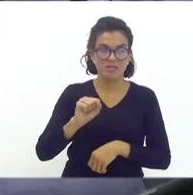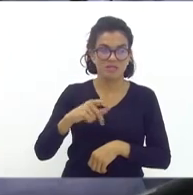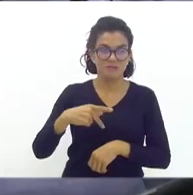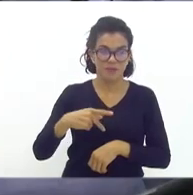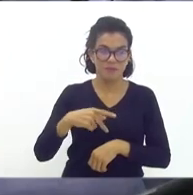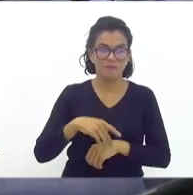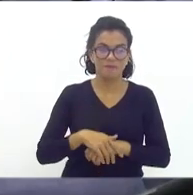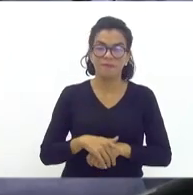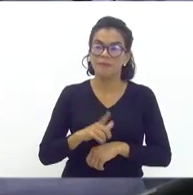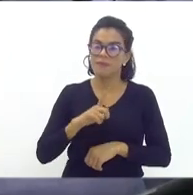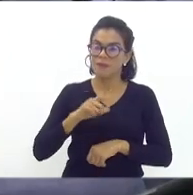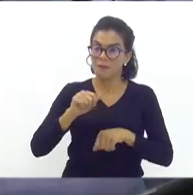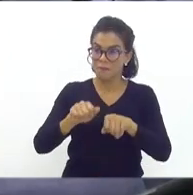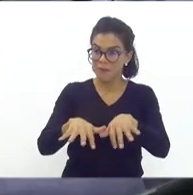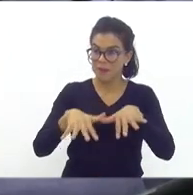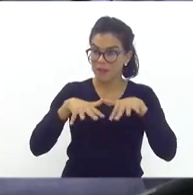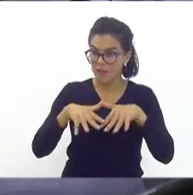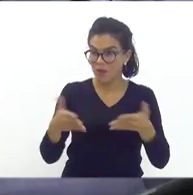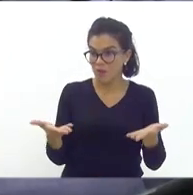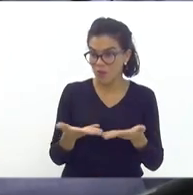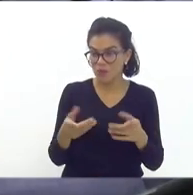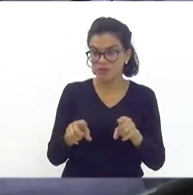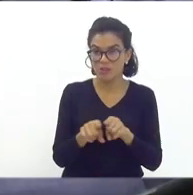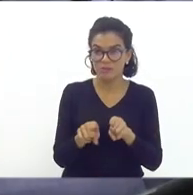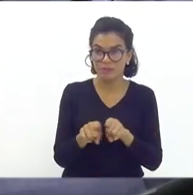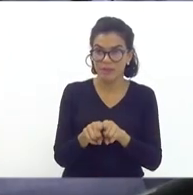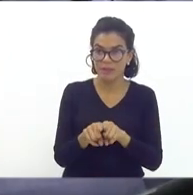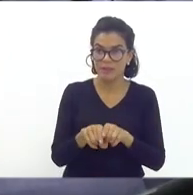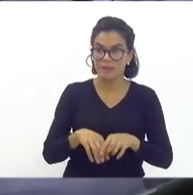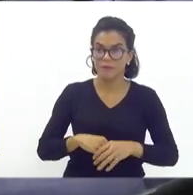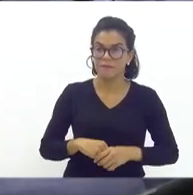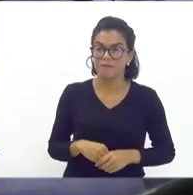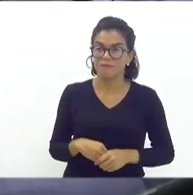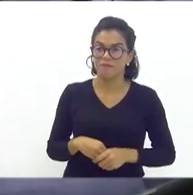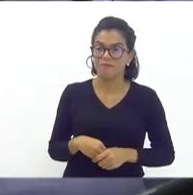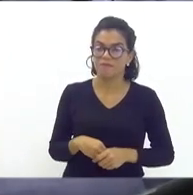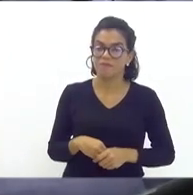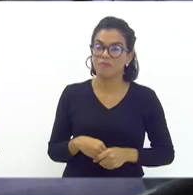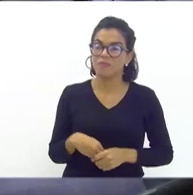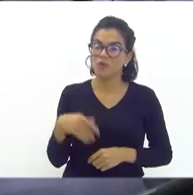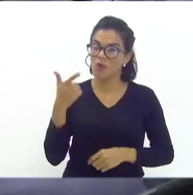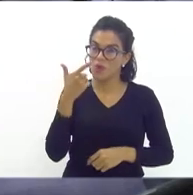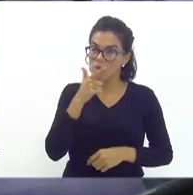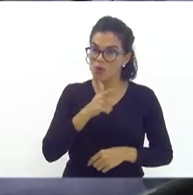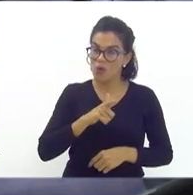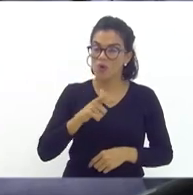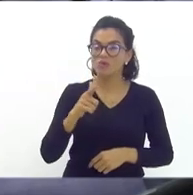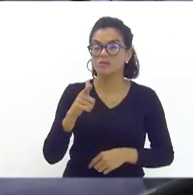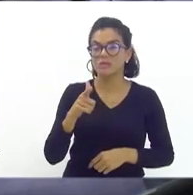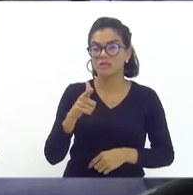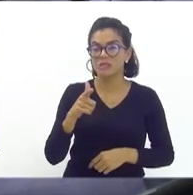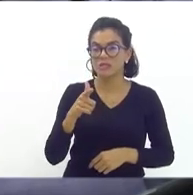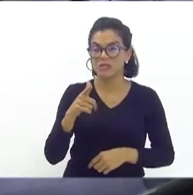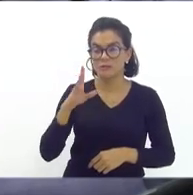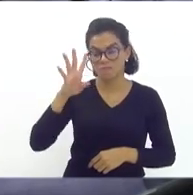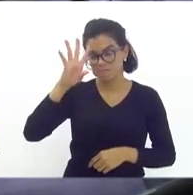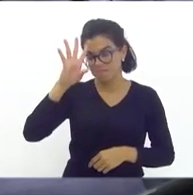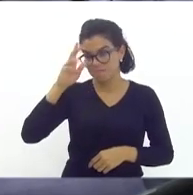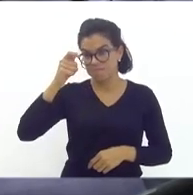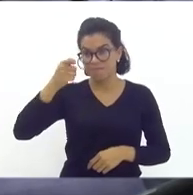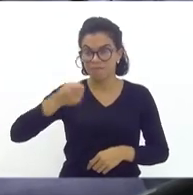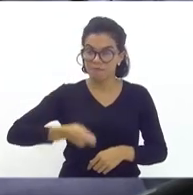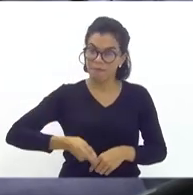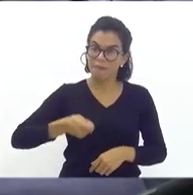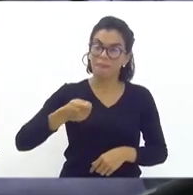não avançada a hora a gente tem um plenário no dia de hoje fazer essa observação quando for deliberar para